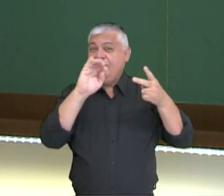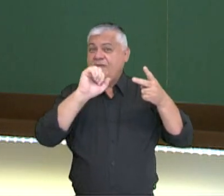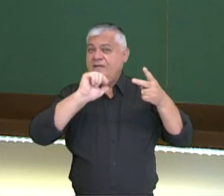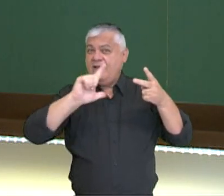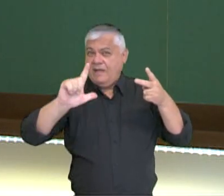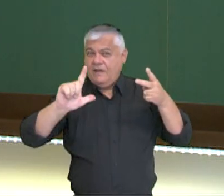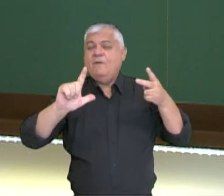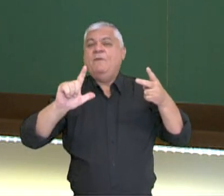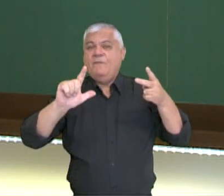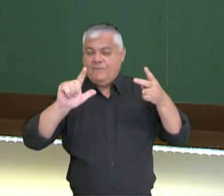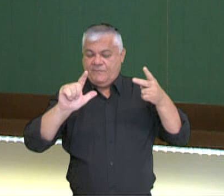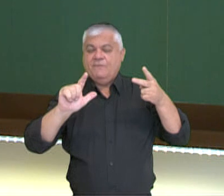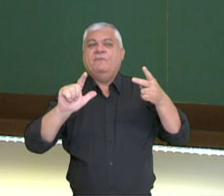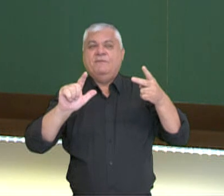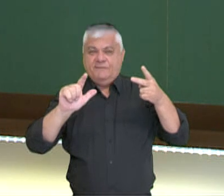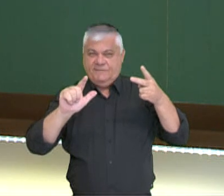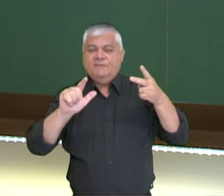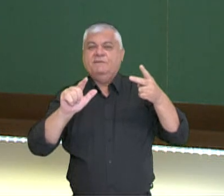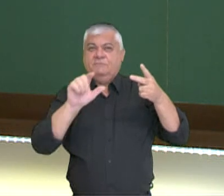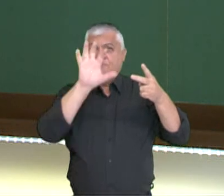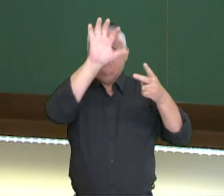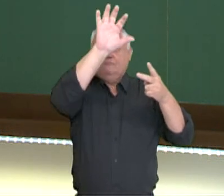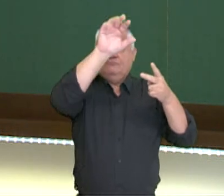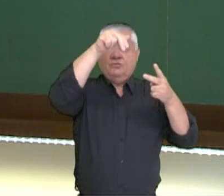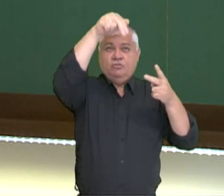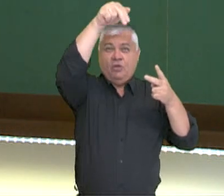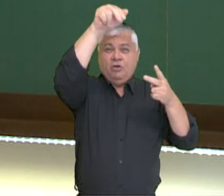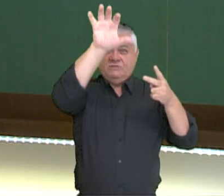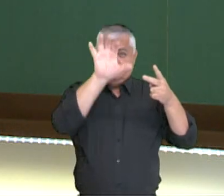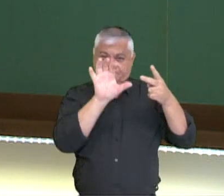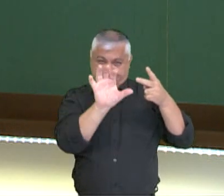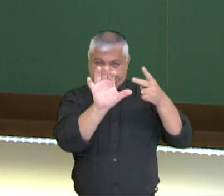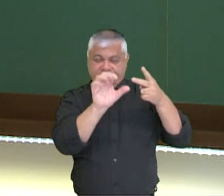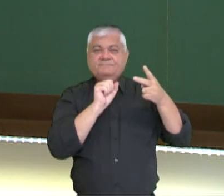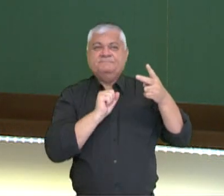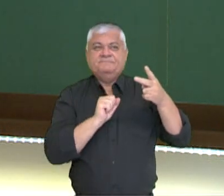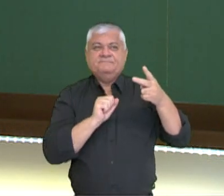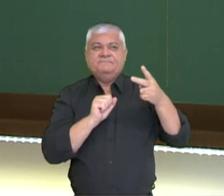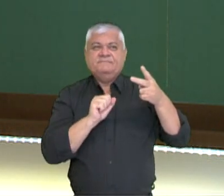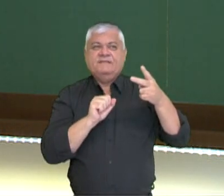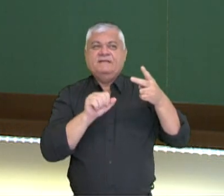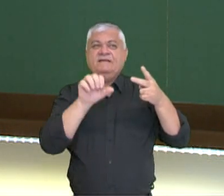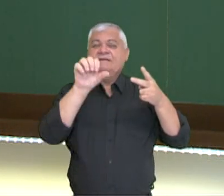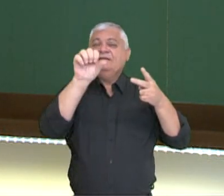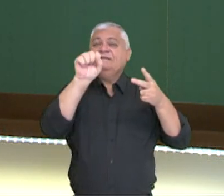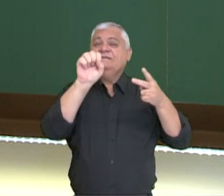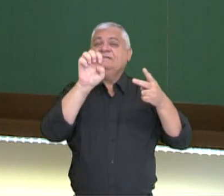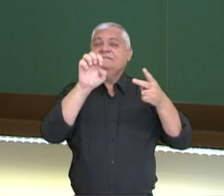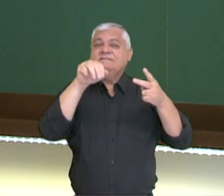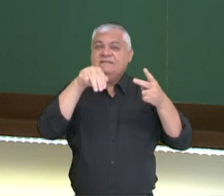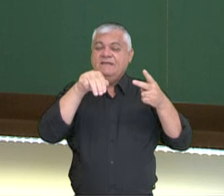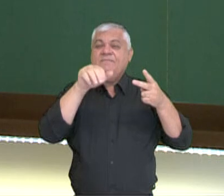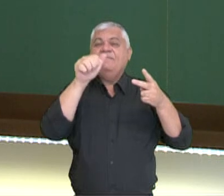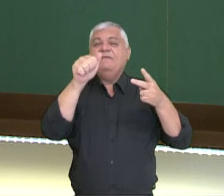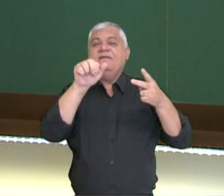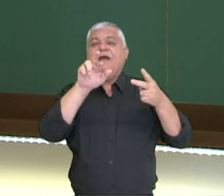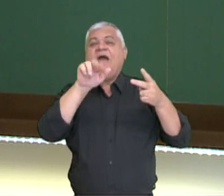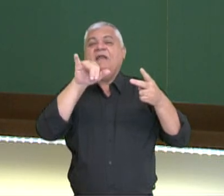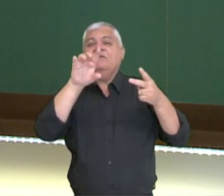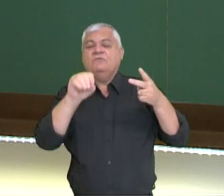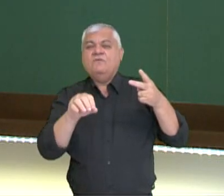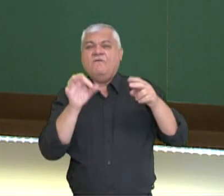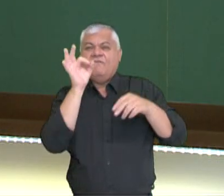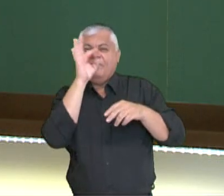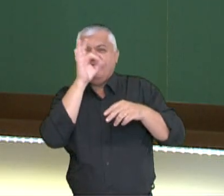toda a porção central do Brasil. Nós temos o clima semiárido, que é esse que está em verde aqui no